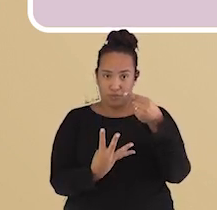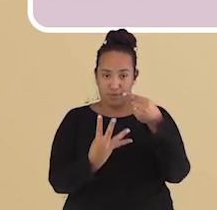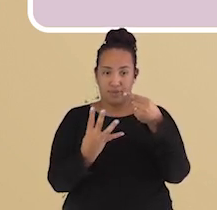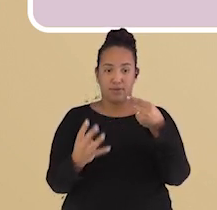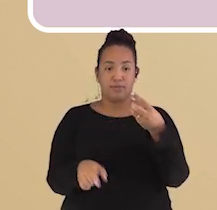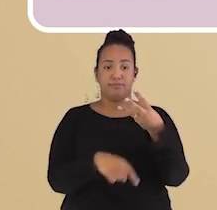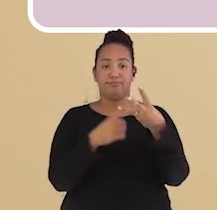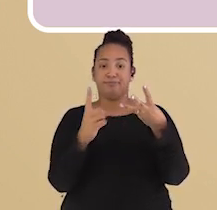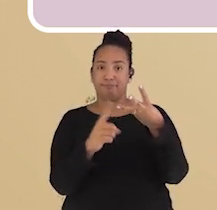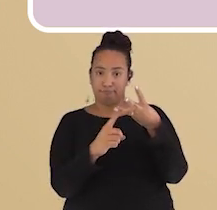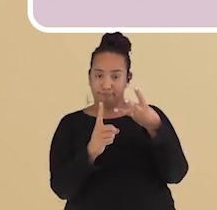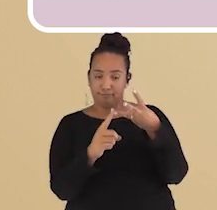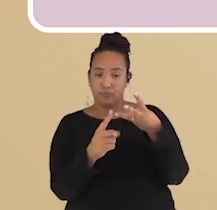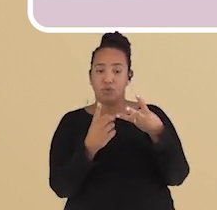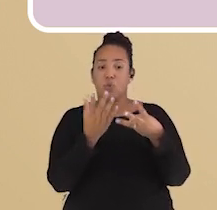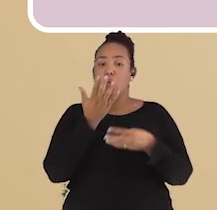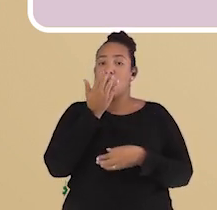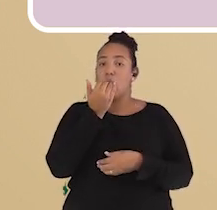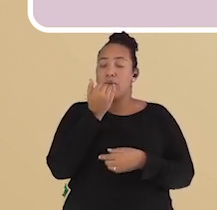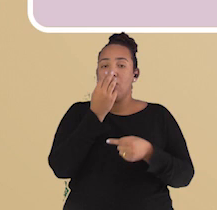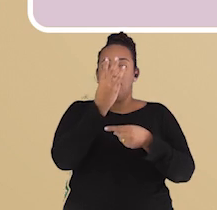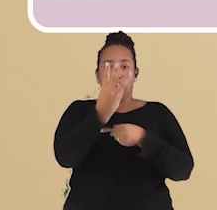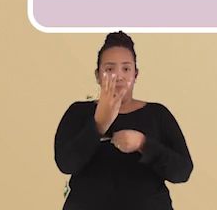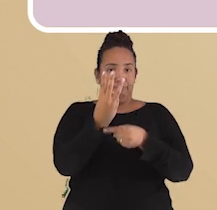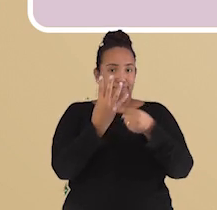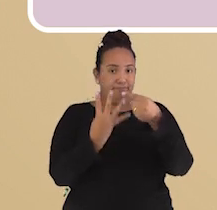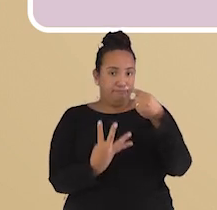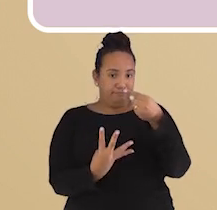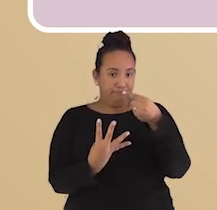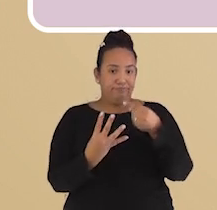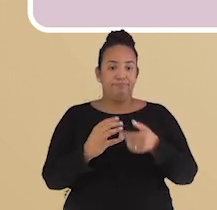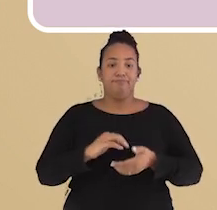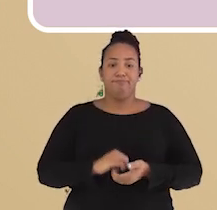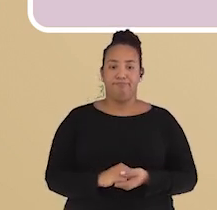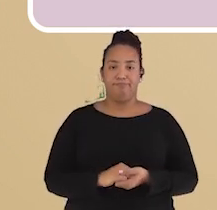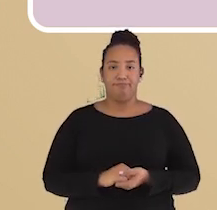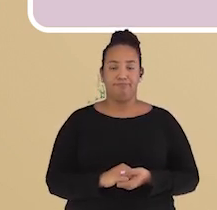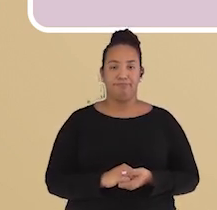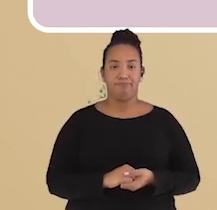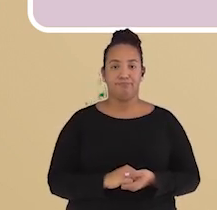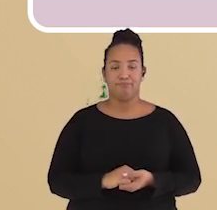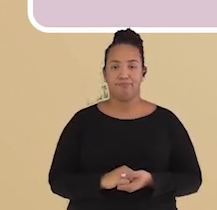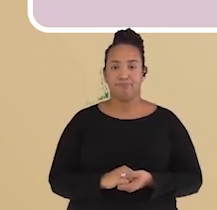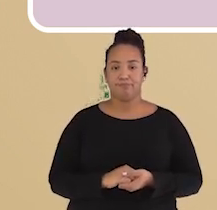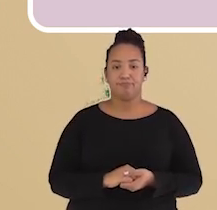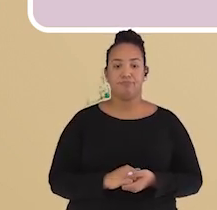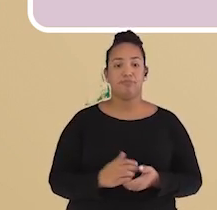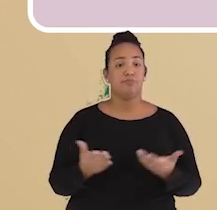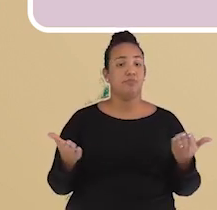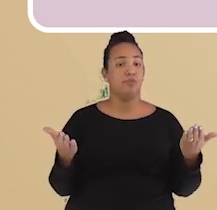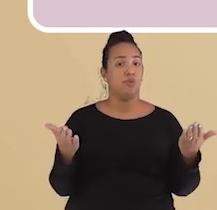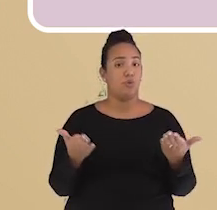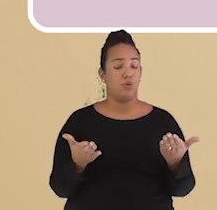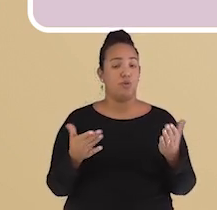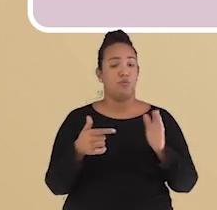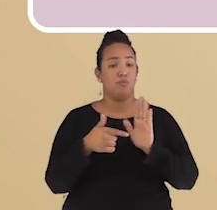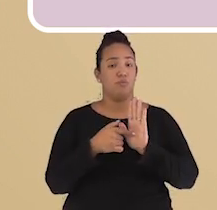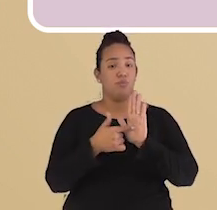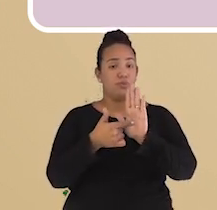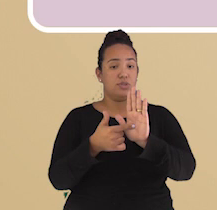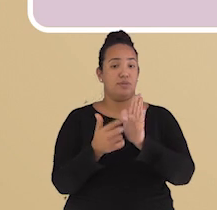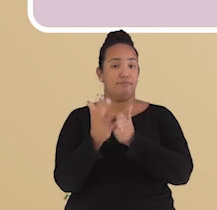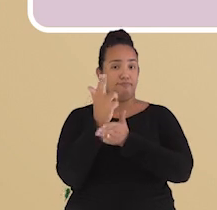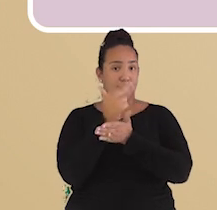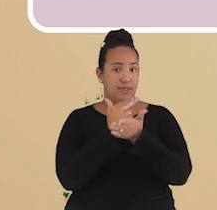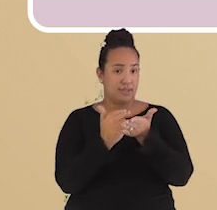E Lara disse que havia comido 3/4 da barra de chocolate. Vamos representar usando um desenho quanto